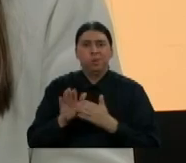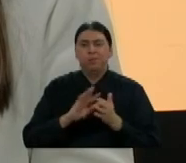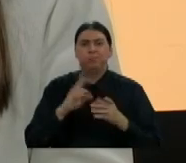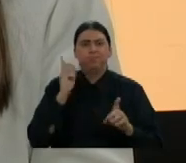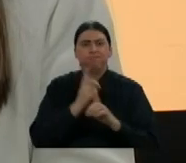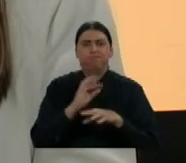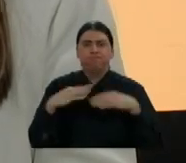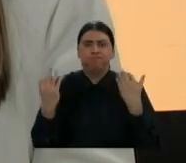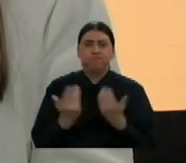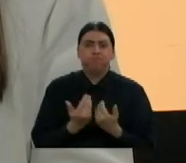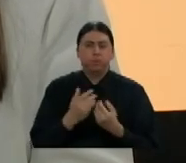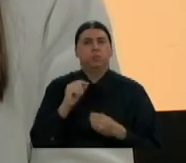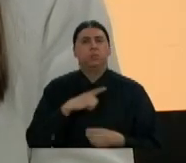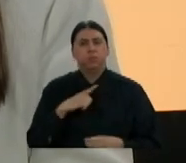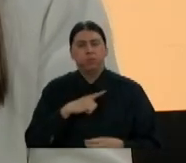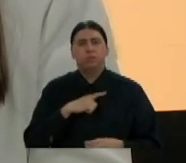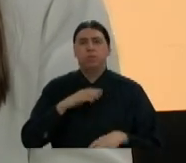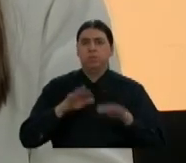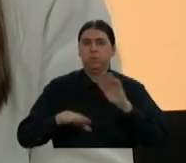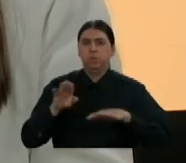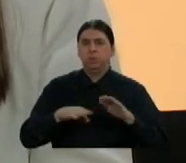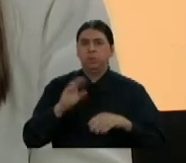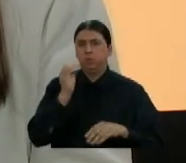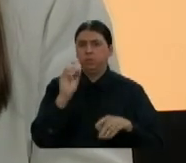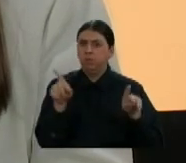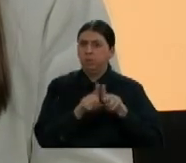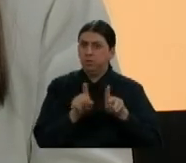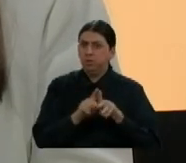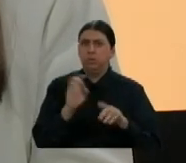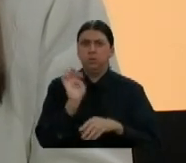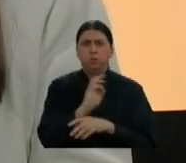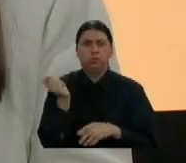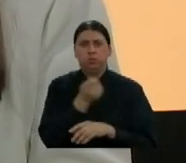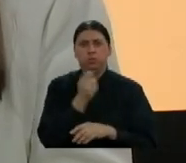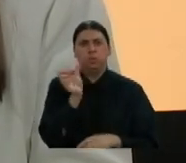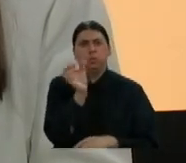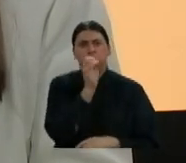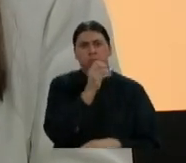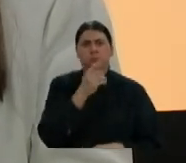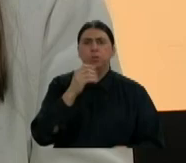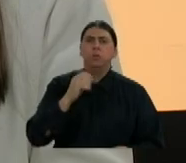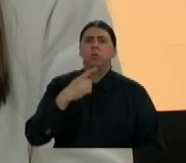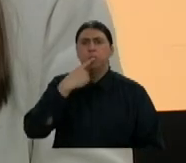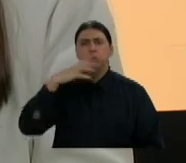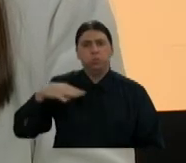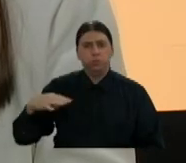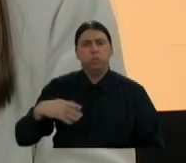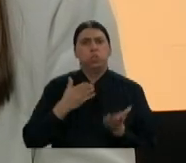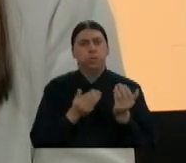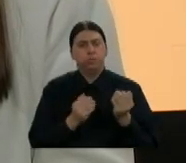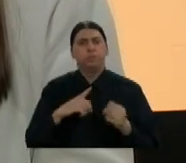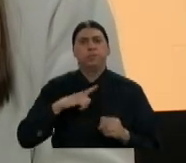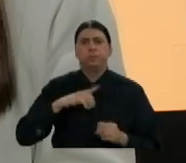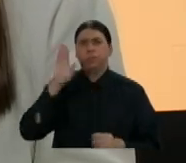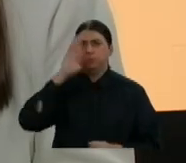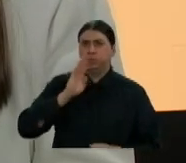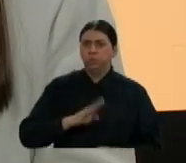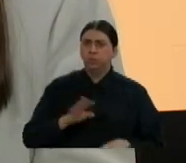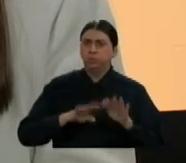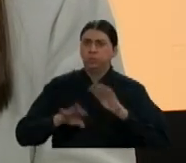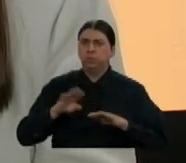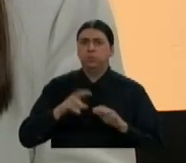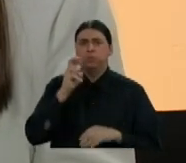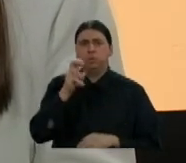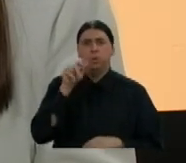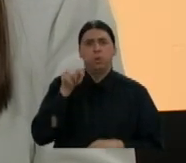216 em porto alegre no rio grande do sul são em torno de 600 crianças e adolescentes no brasil em torno de 5